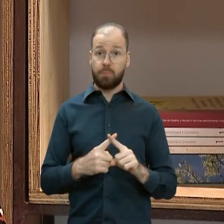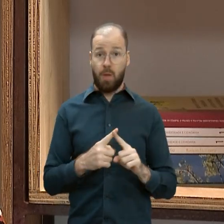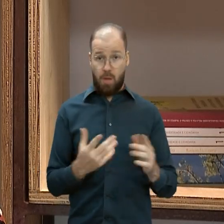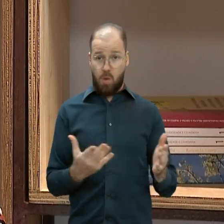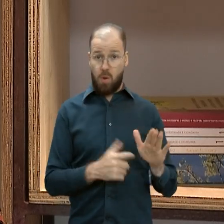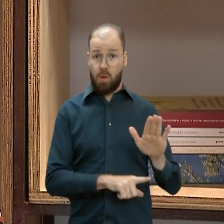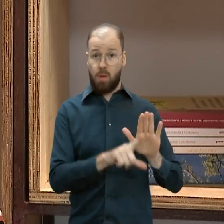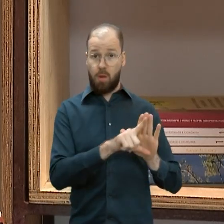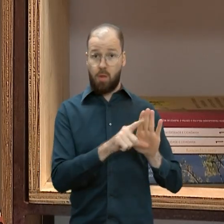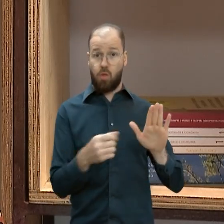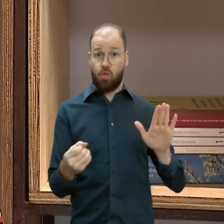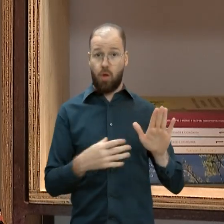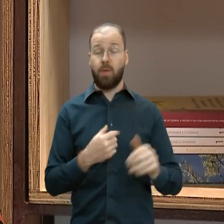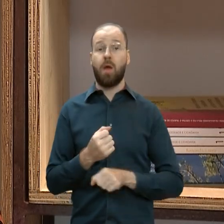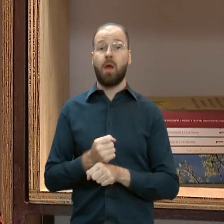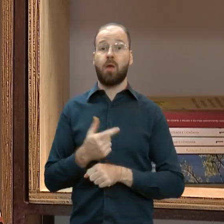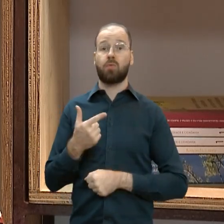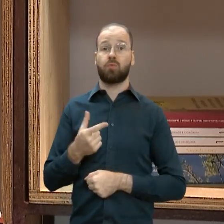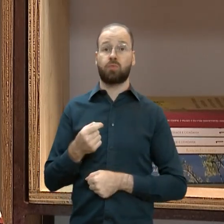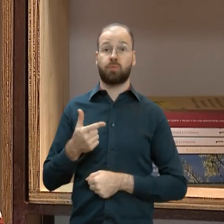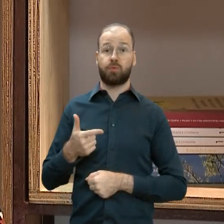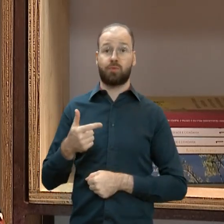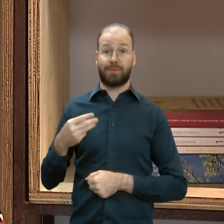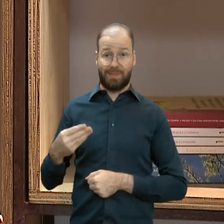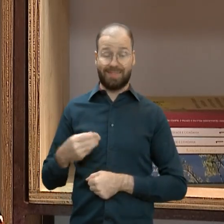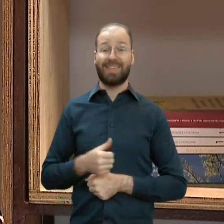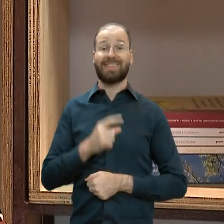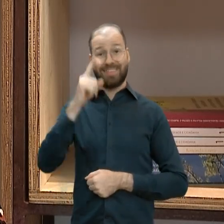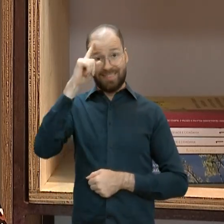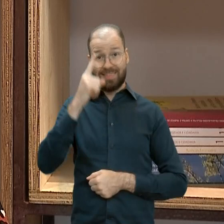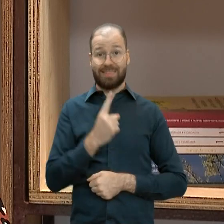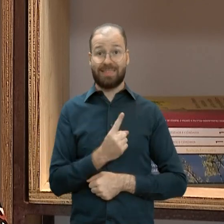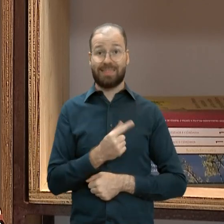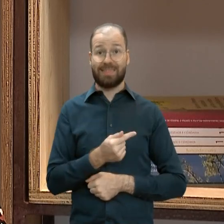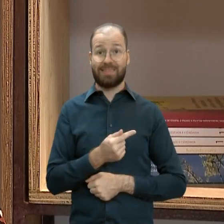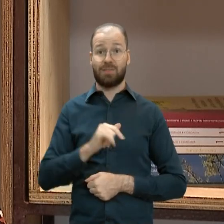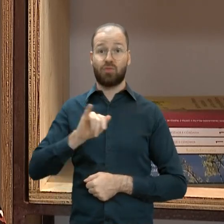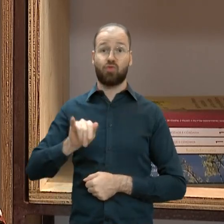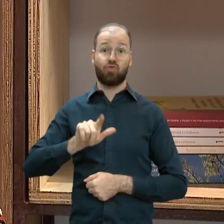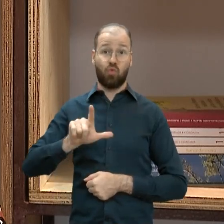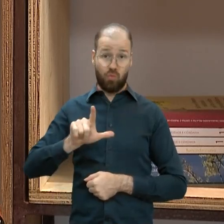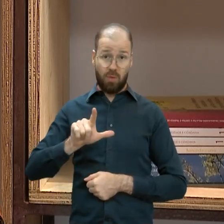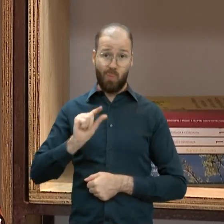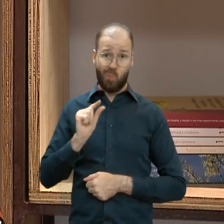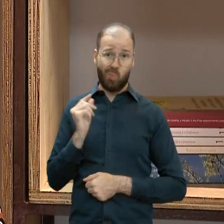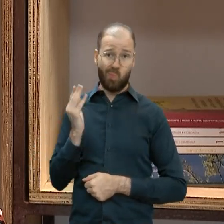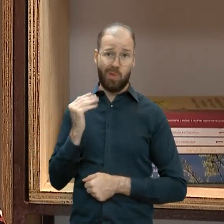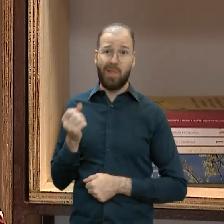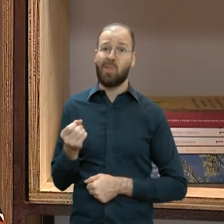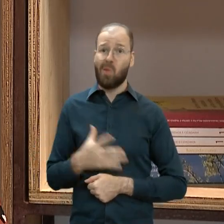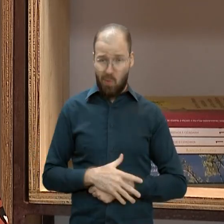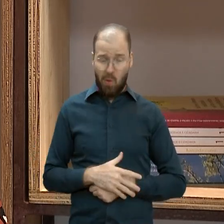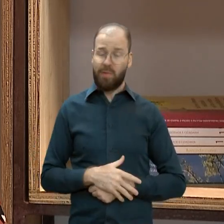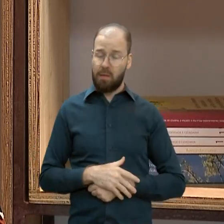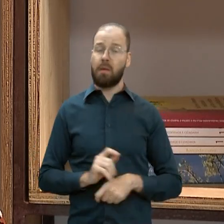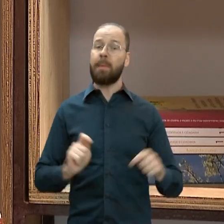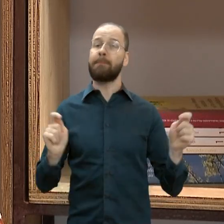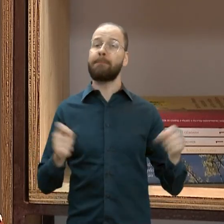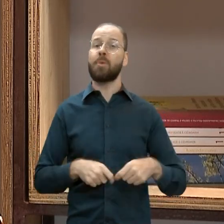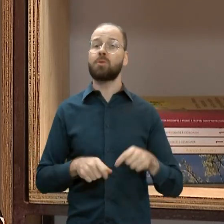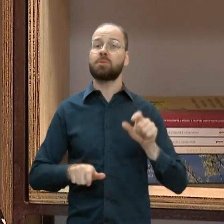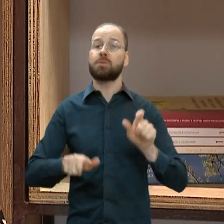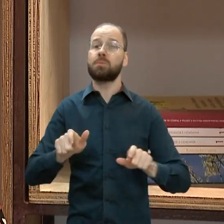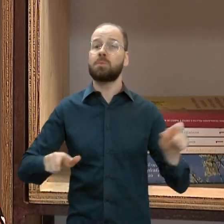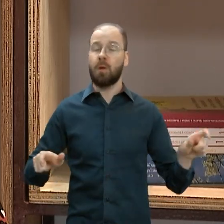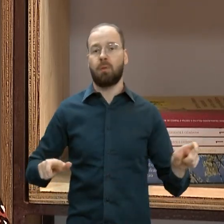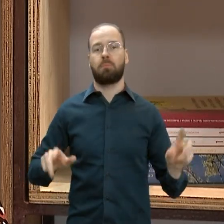em 2023, 17 de julho de 2023, trazendo então a possibilidade dessas pessoas que têm